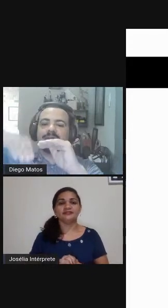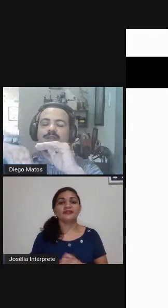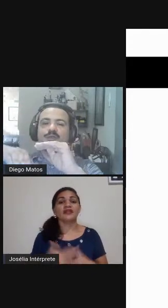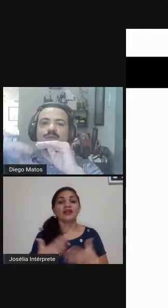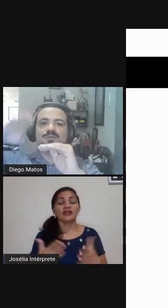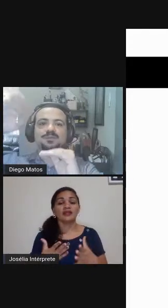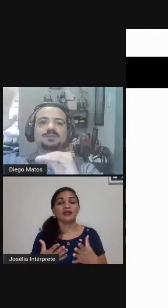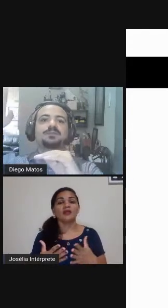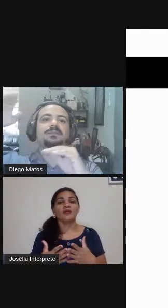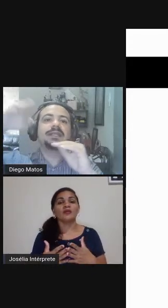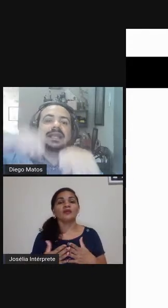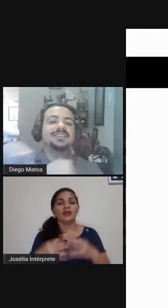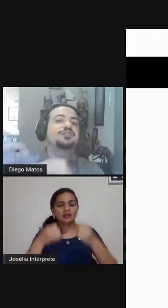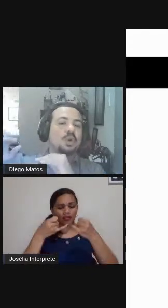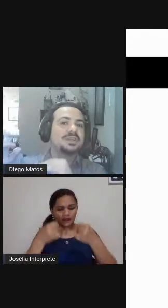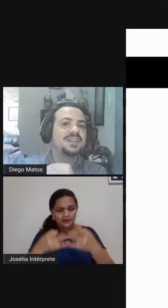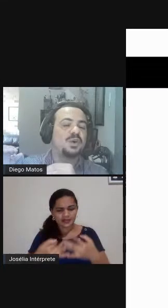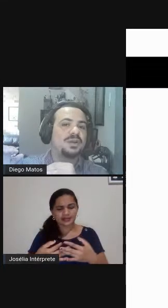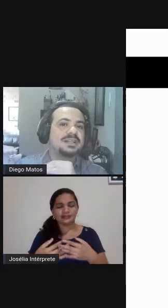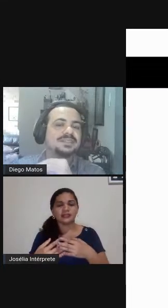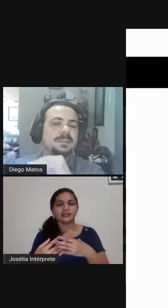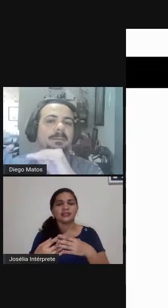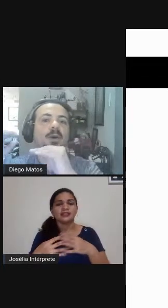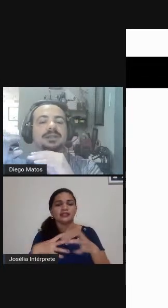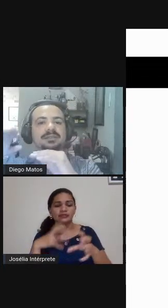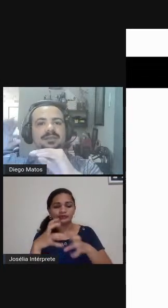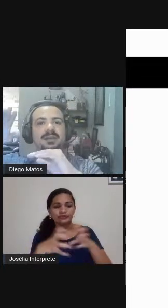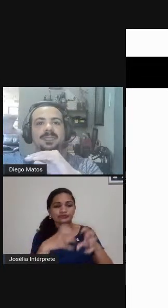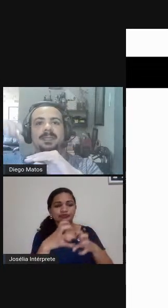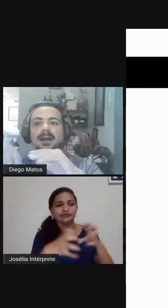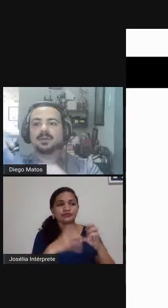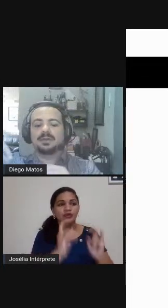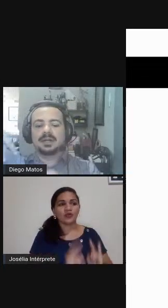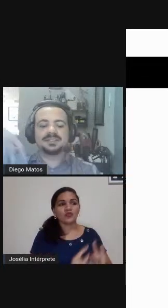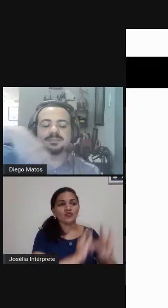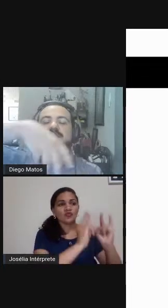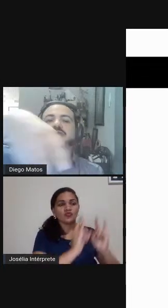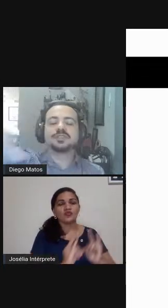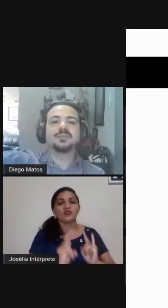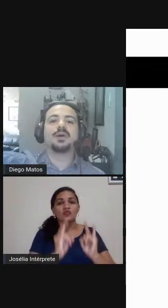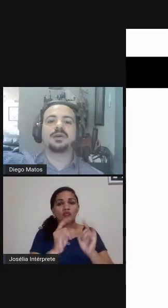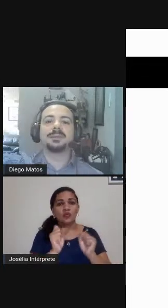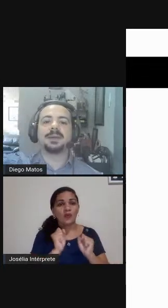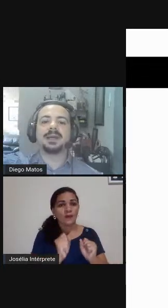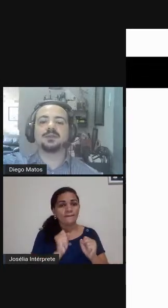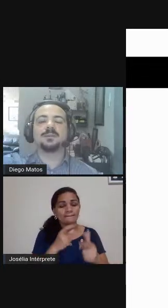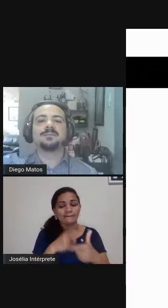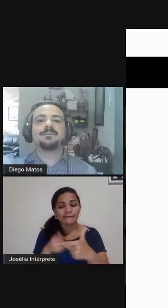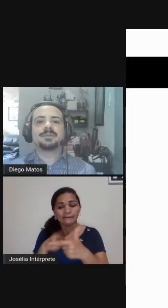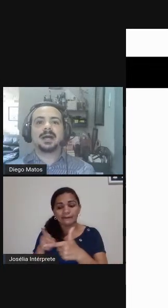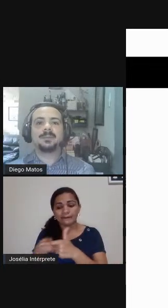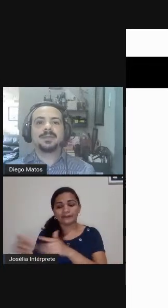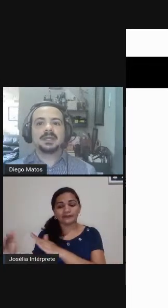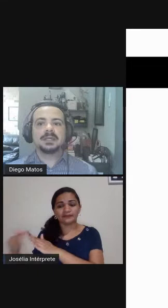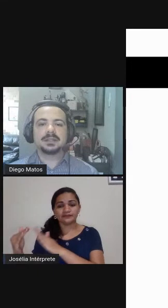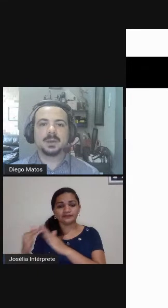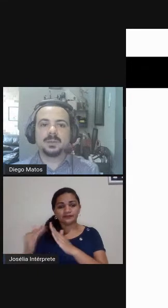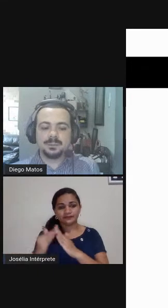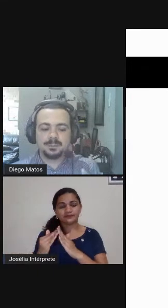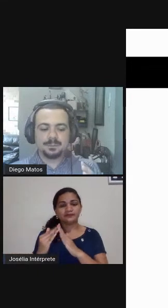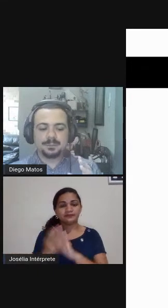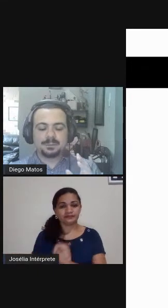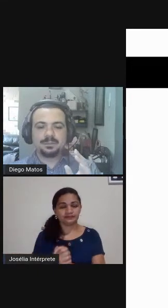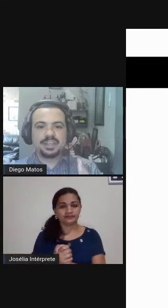aí eu tava falando de ser feito e essas Torres eólicas podem vir a provocar dessas pessoas que mora ali perto tá